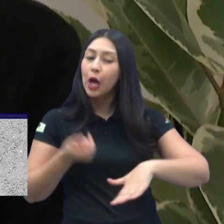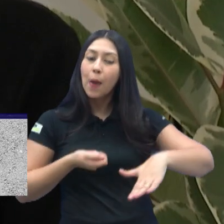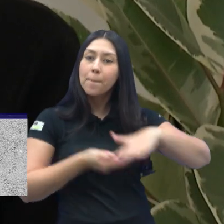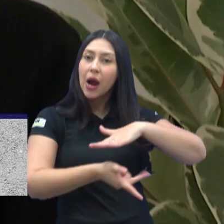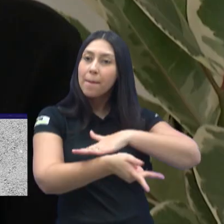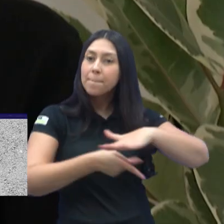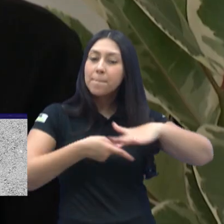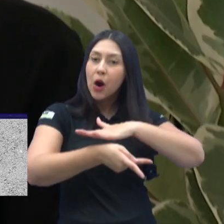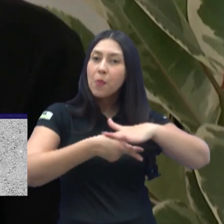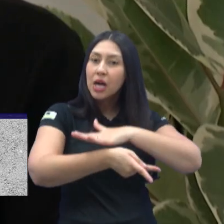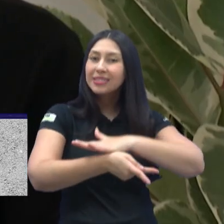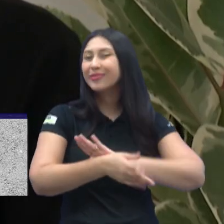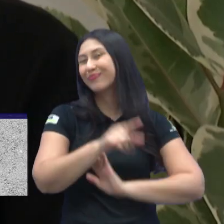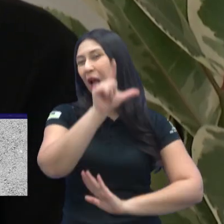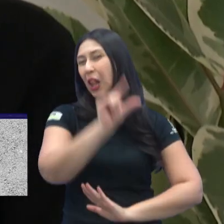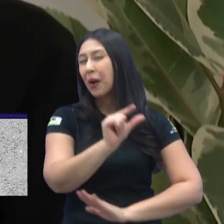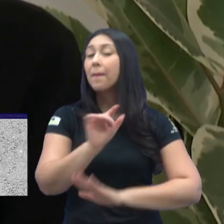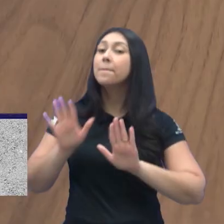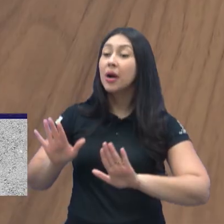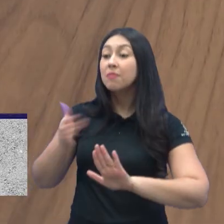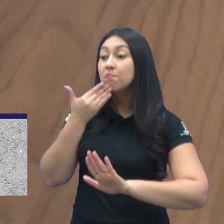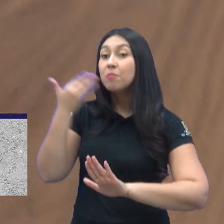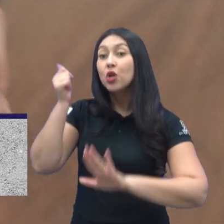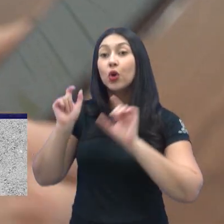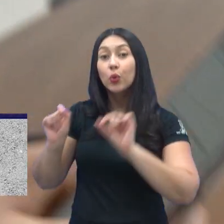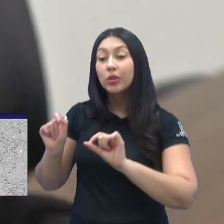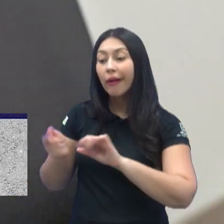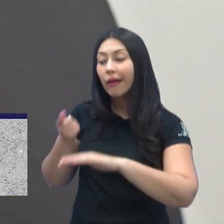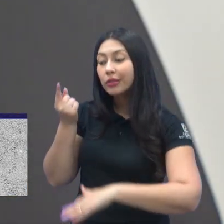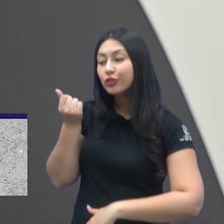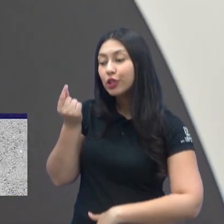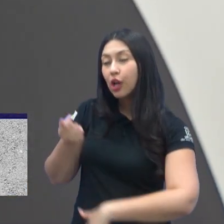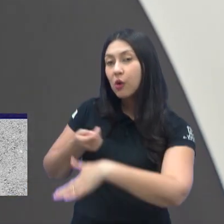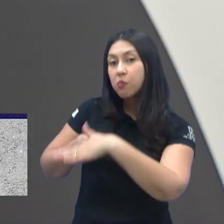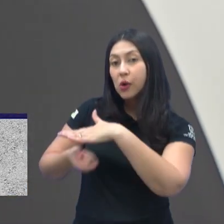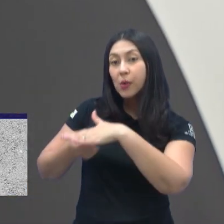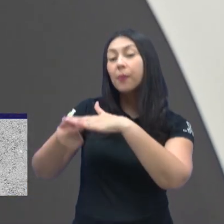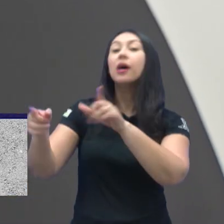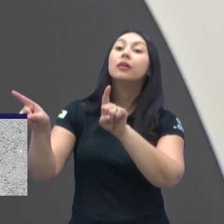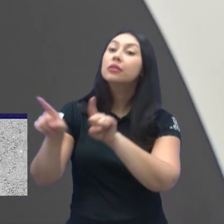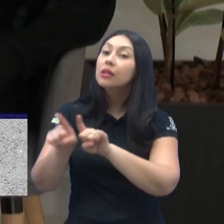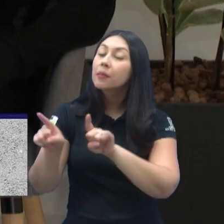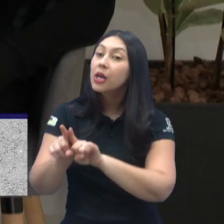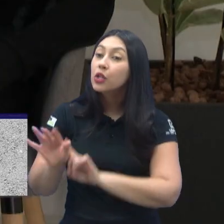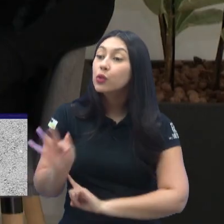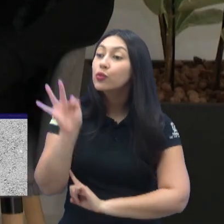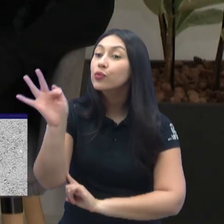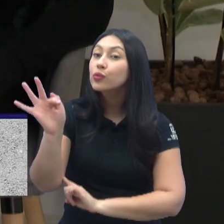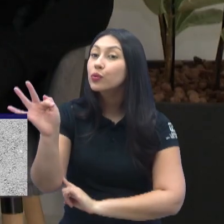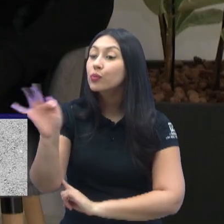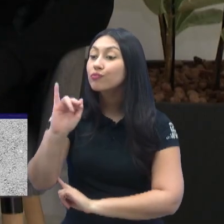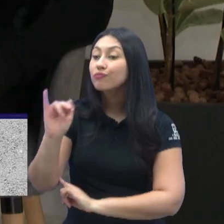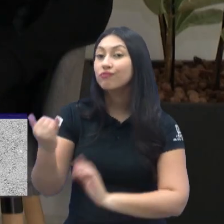acho que a melhor forma de você guardar dinheiro e também ter um melhor rendimento lá no futuro. É isso aí.